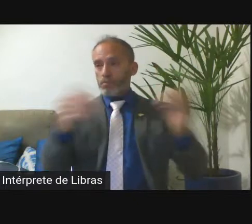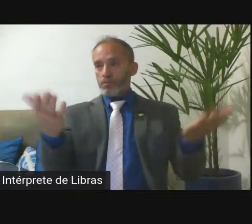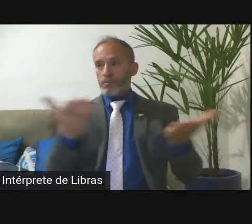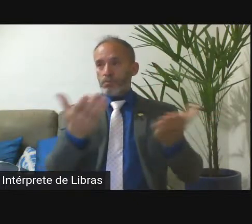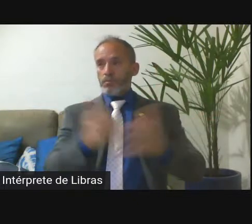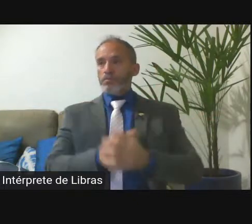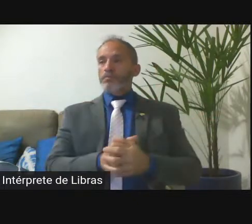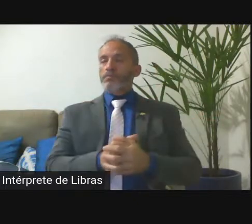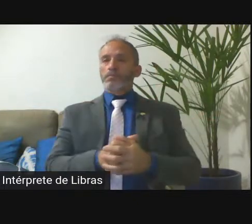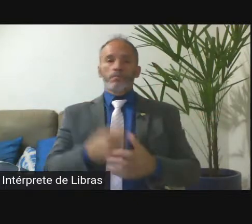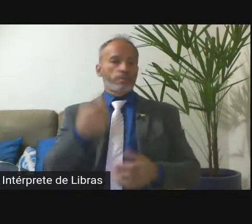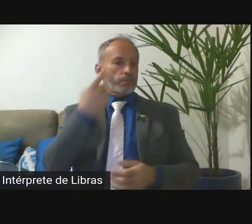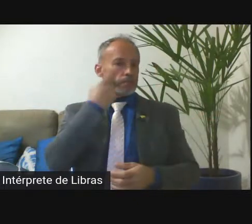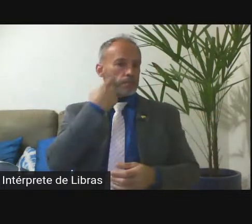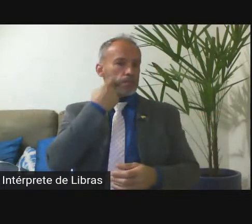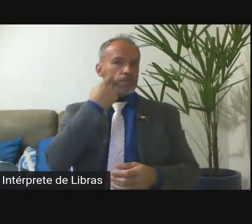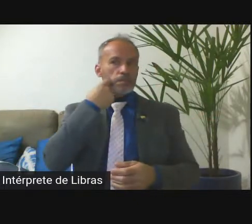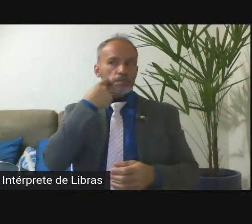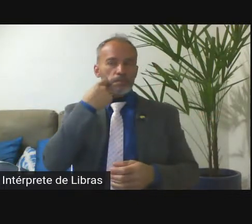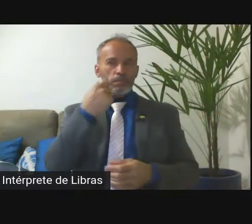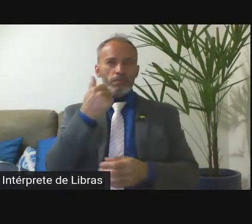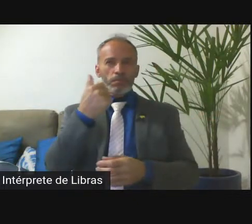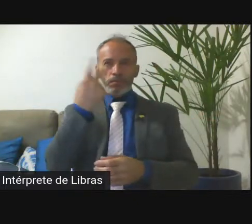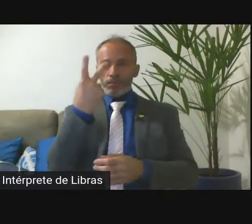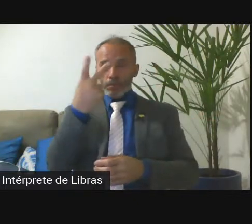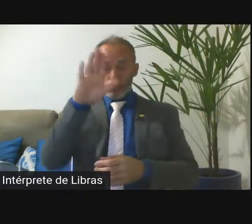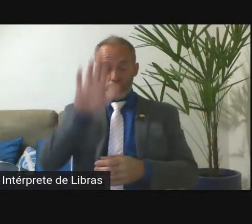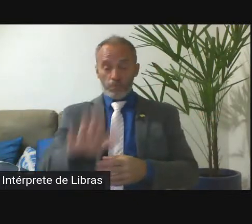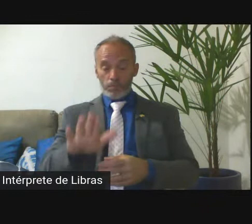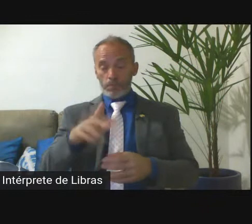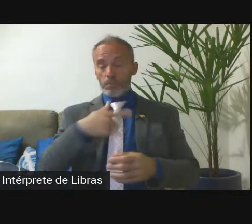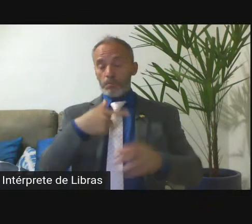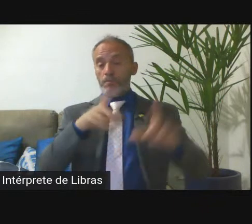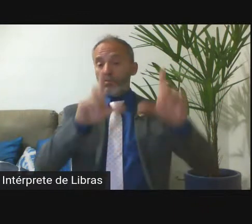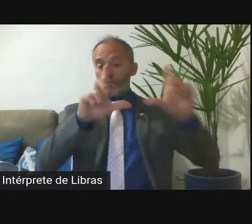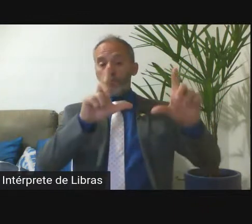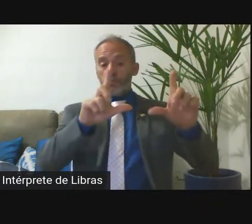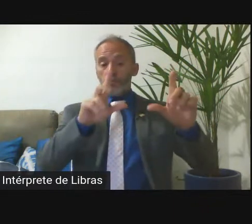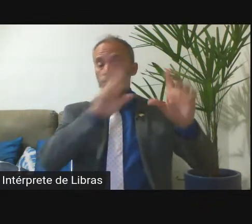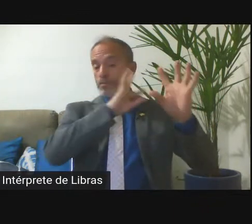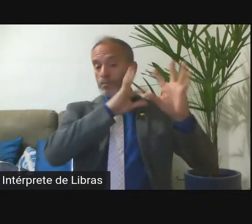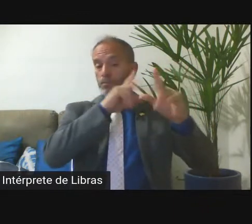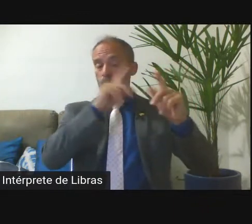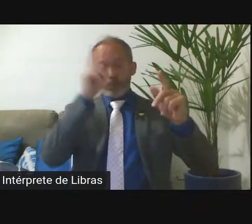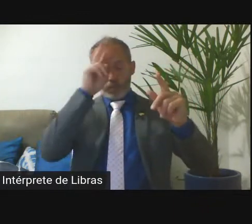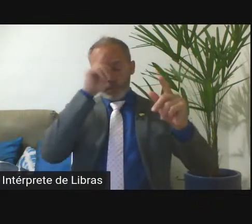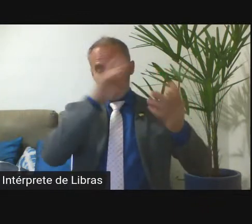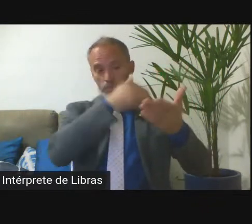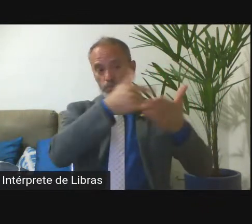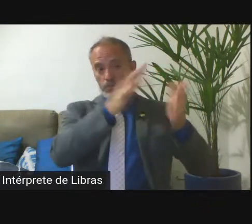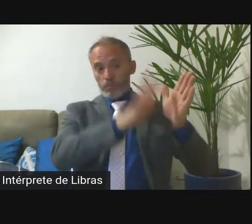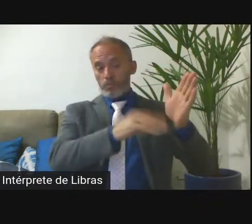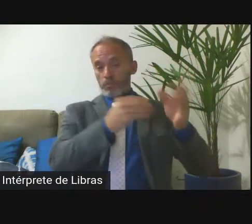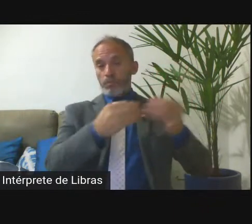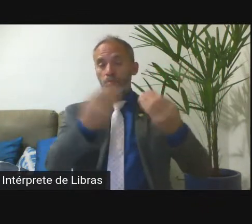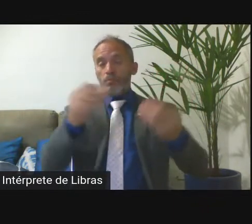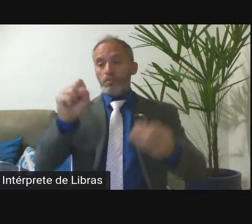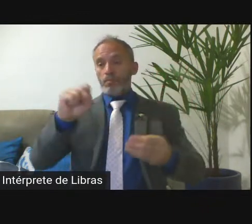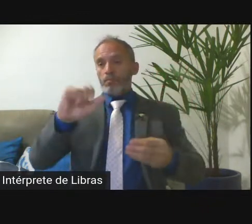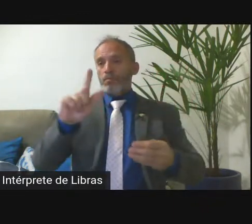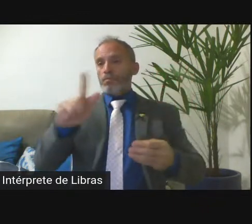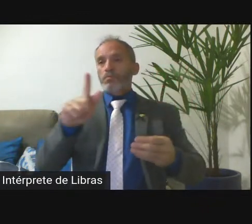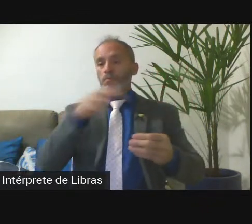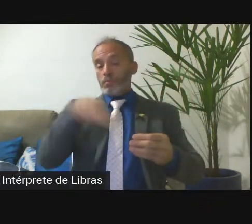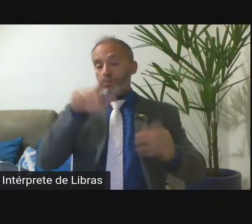Na sexta-feira, a partir de 14 horas, o certificado e o histórico estarão disponíveis no SIG, e o formando